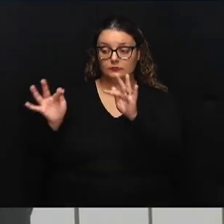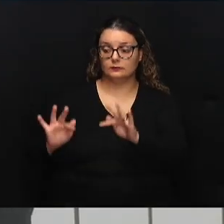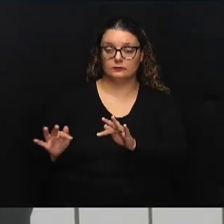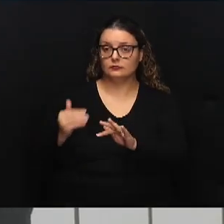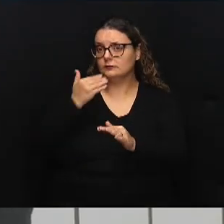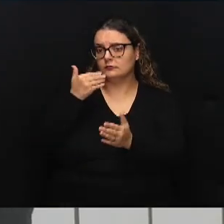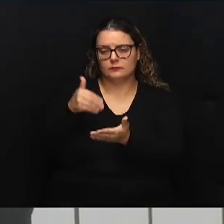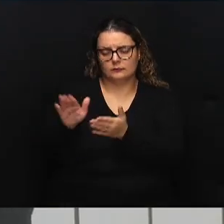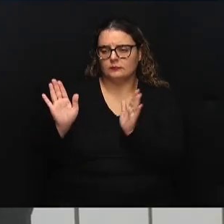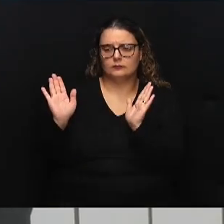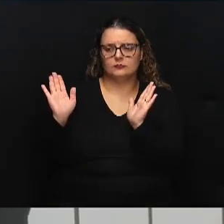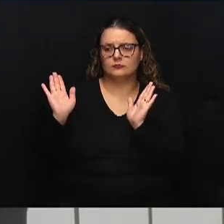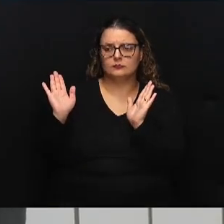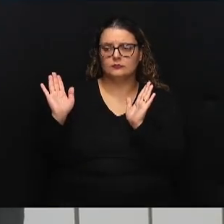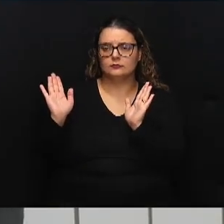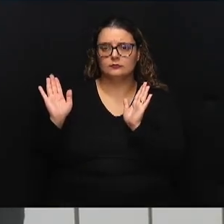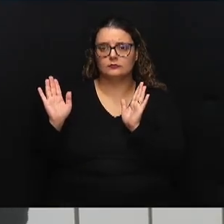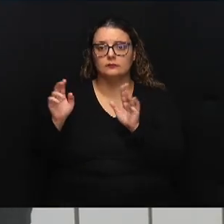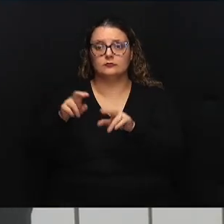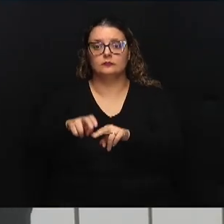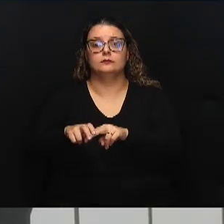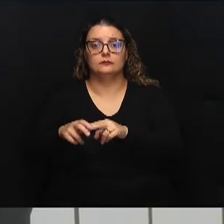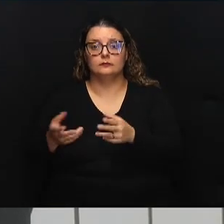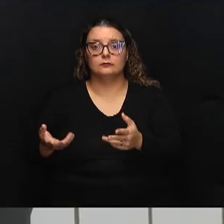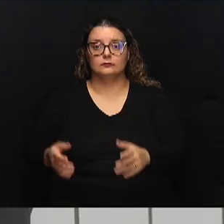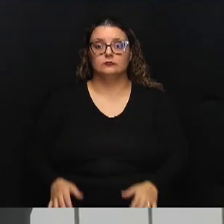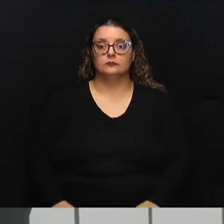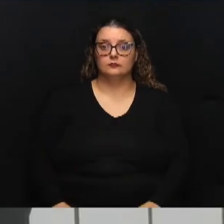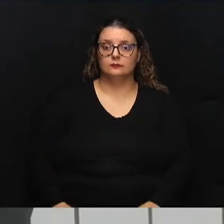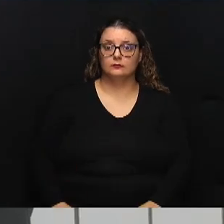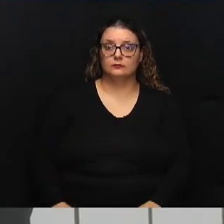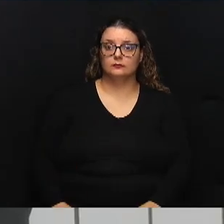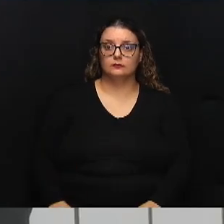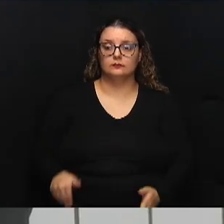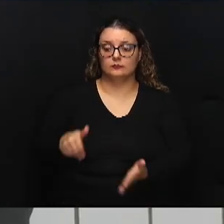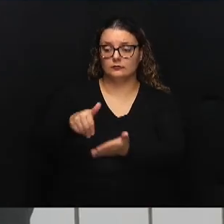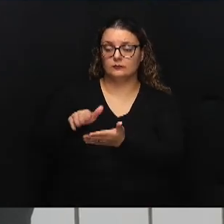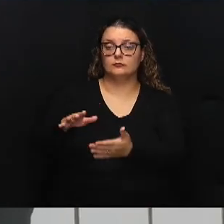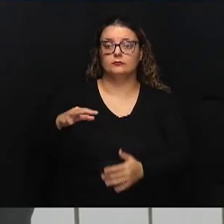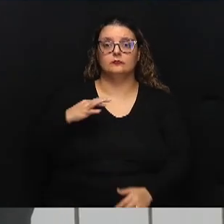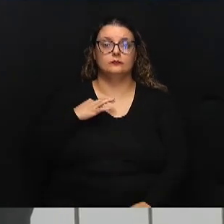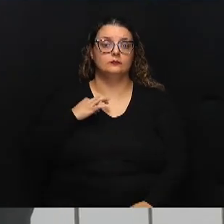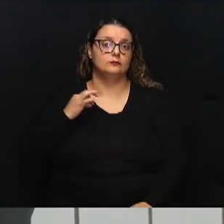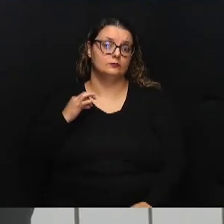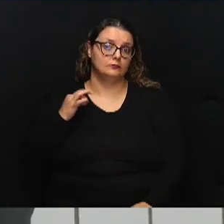pedem demissão, né? Por isso que a demissão voluntária